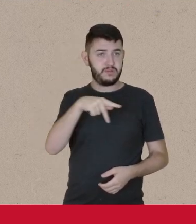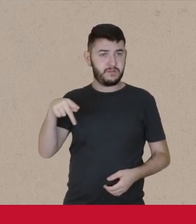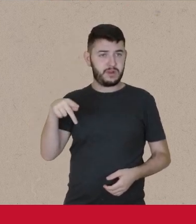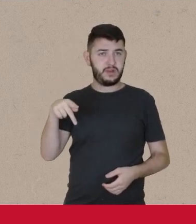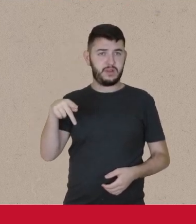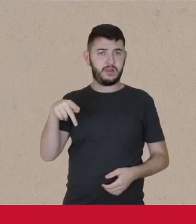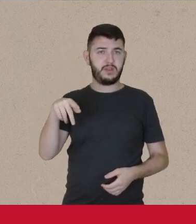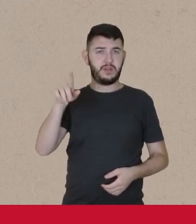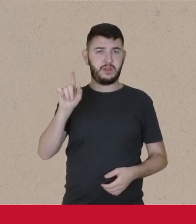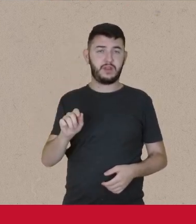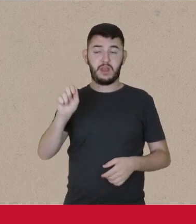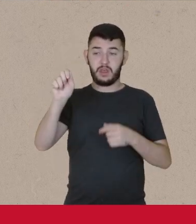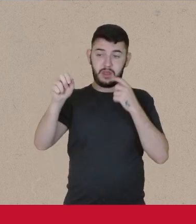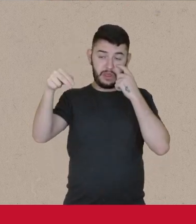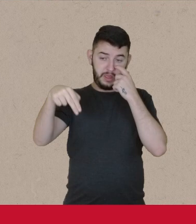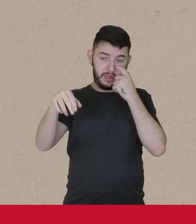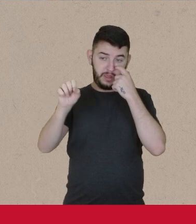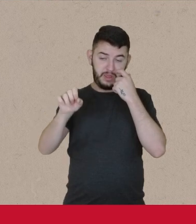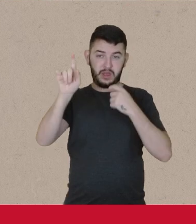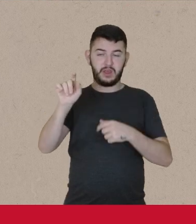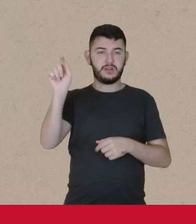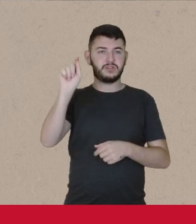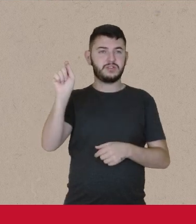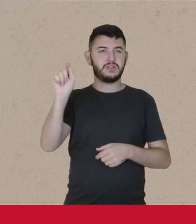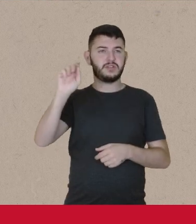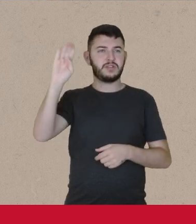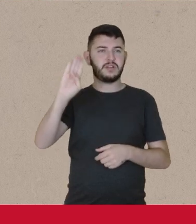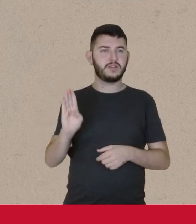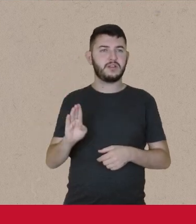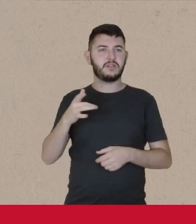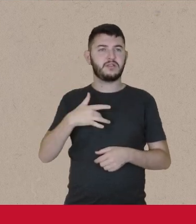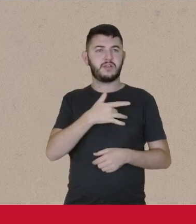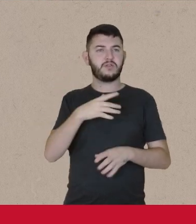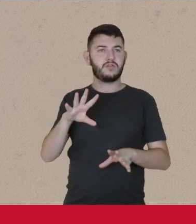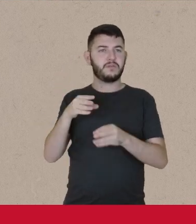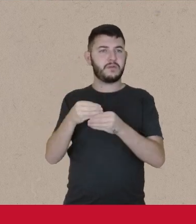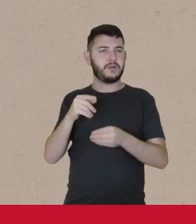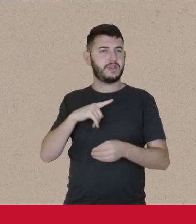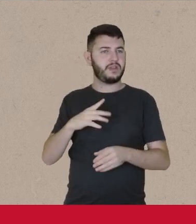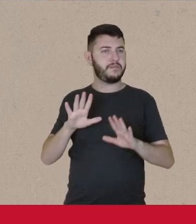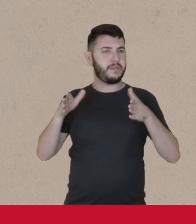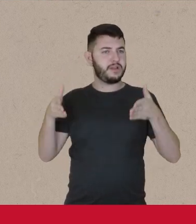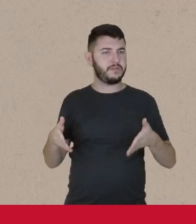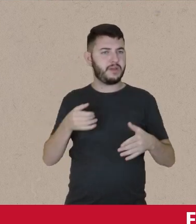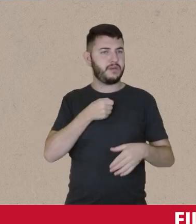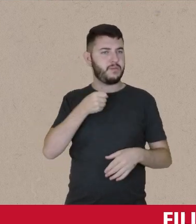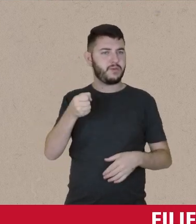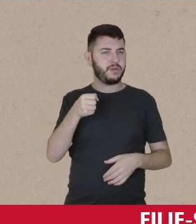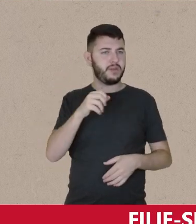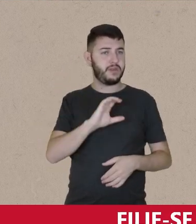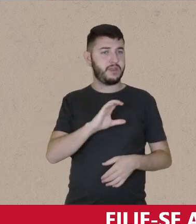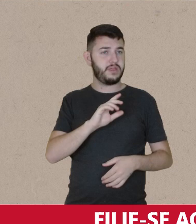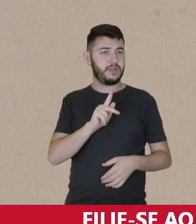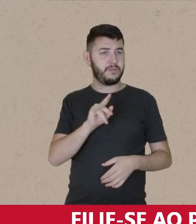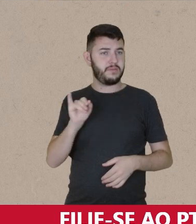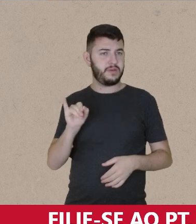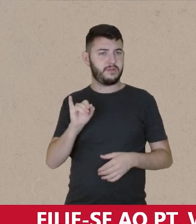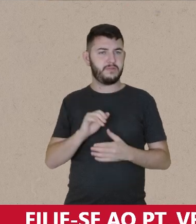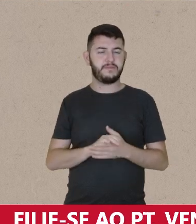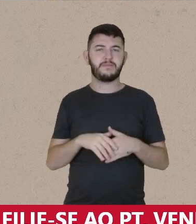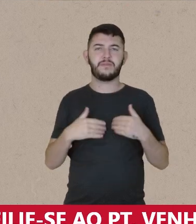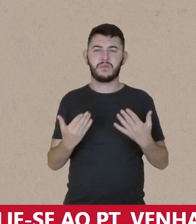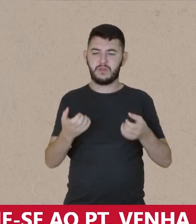Agência Nacional de Saúde Suplementar, a ANS, estará na CPI. Me diz uma coisa, Ana, explica para a gente, quando